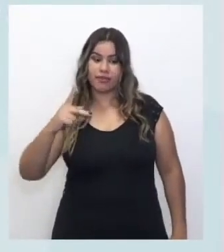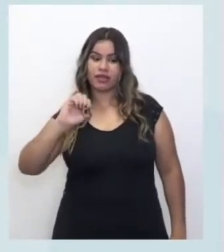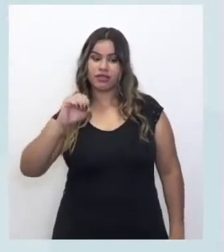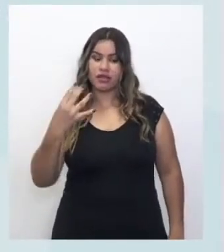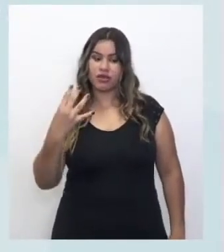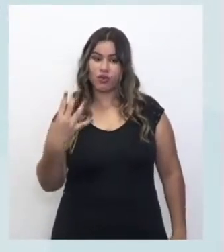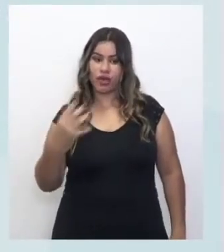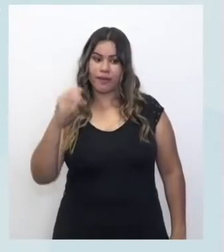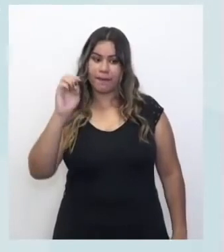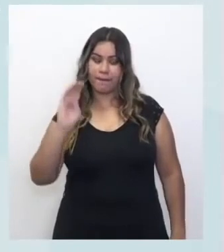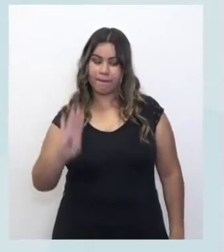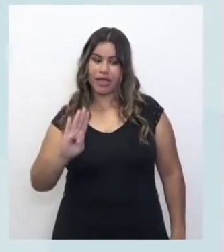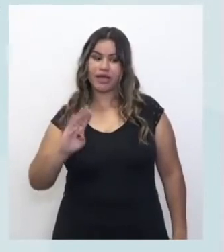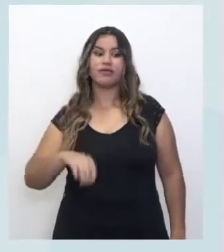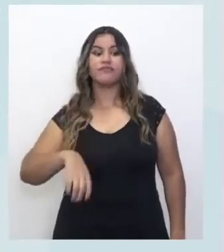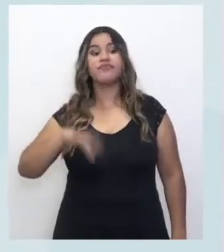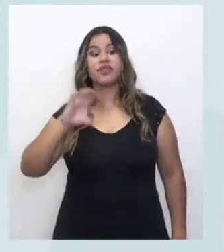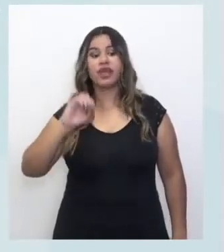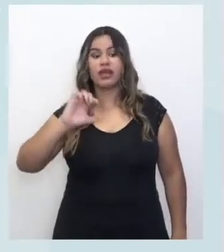EF08LP04B,